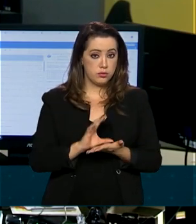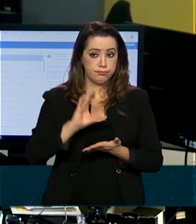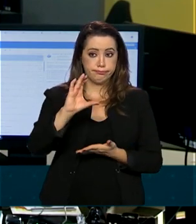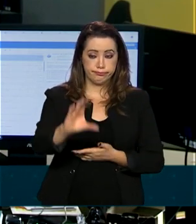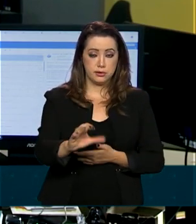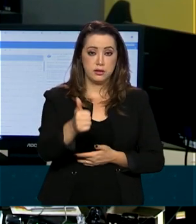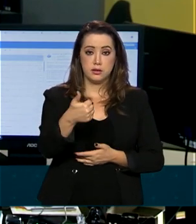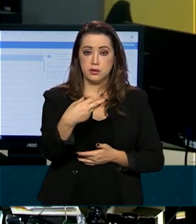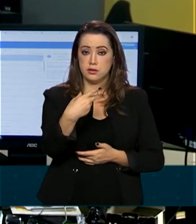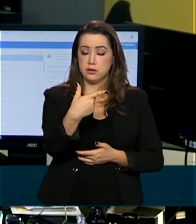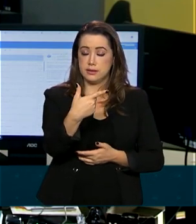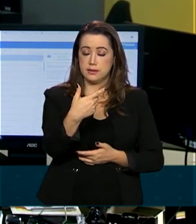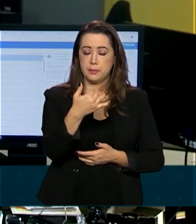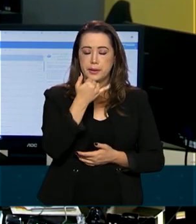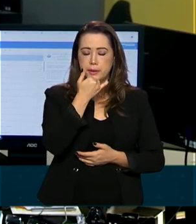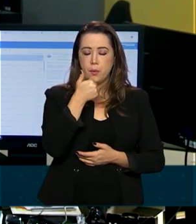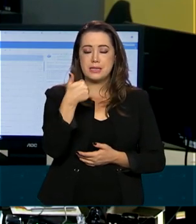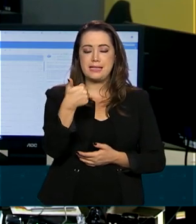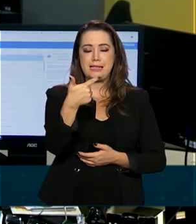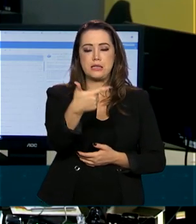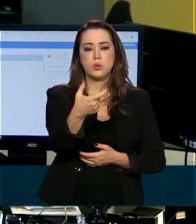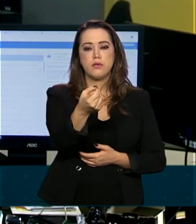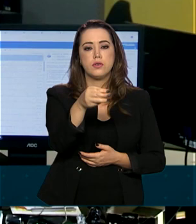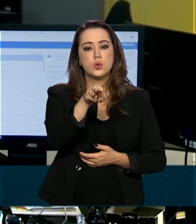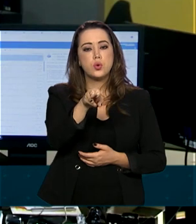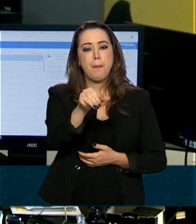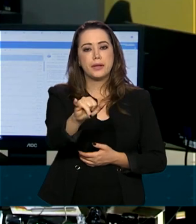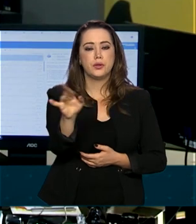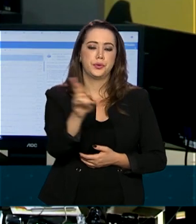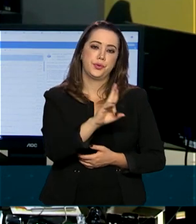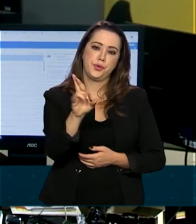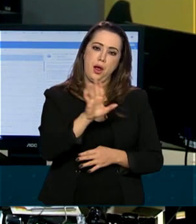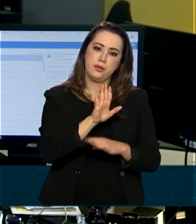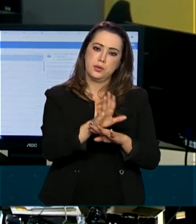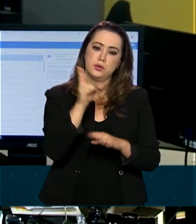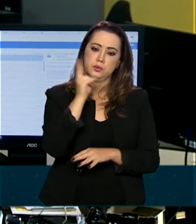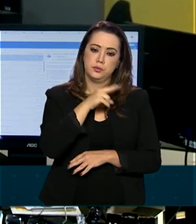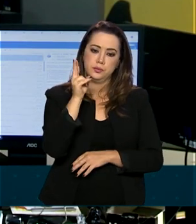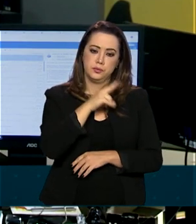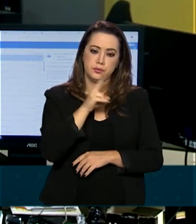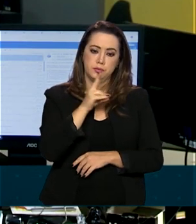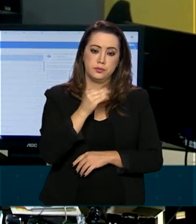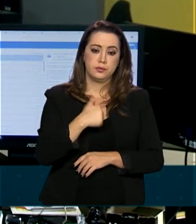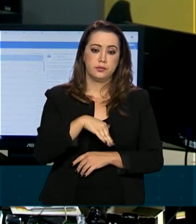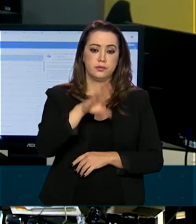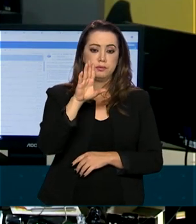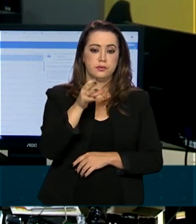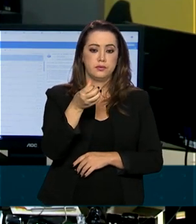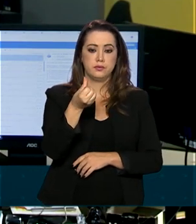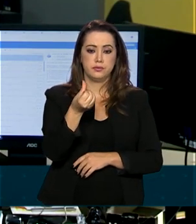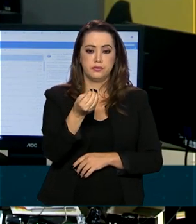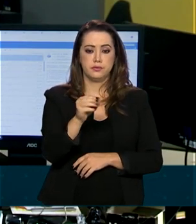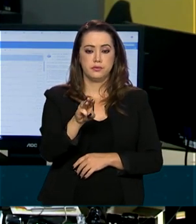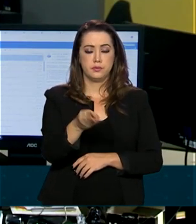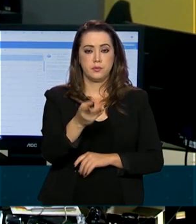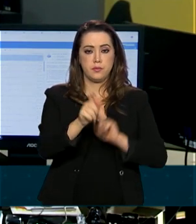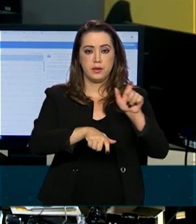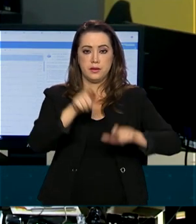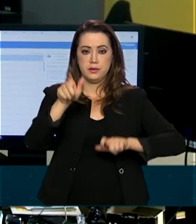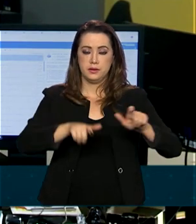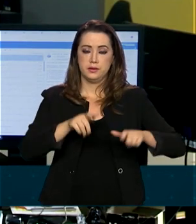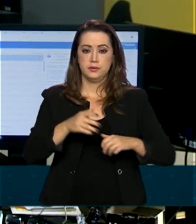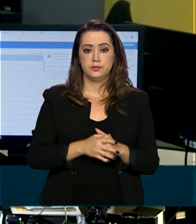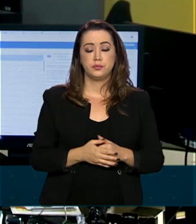cerca de 120 bilhões de reais destinados ao auxílio emergencial de mais de 60 milhões de pessoas.